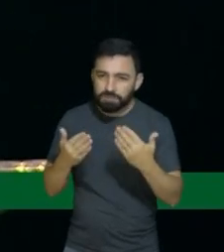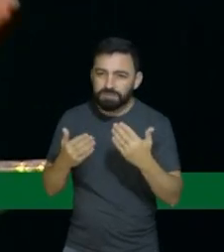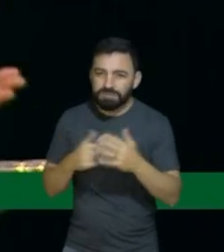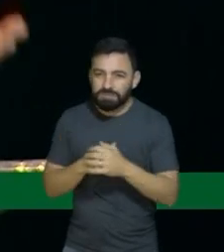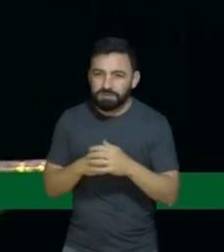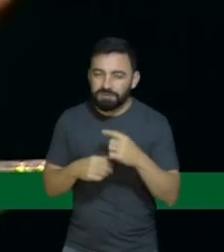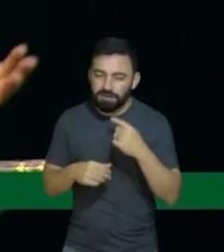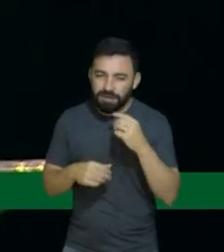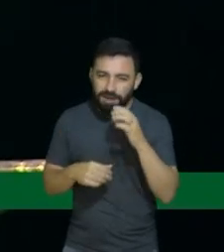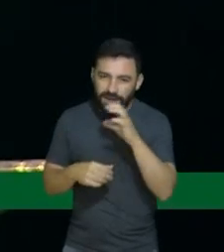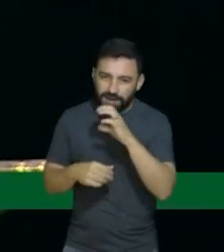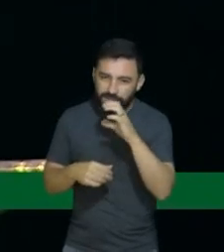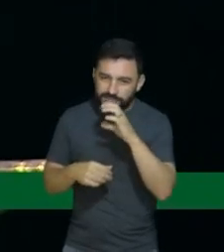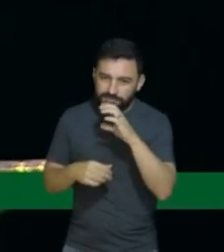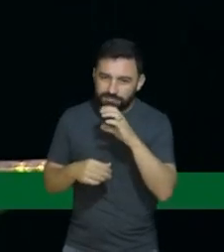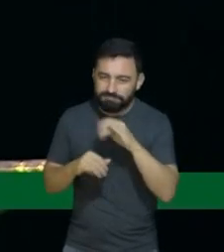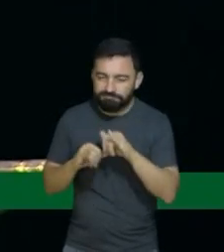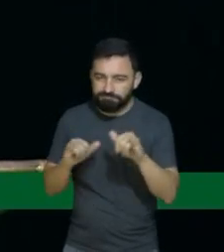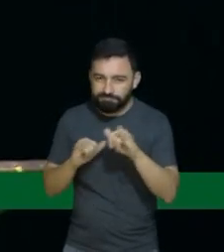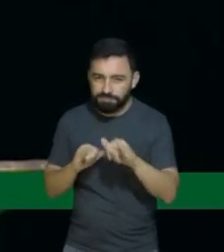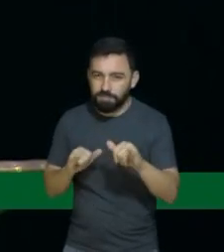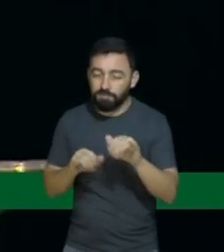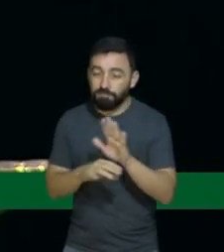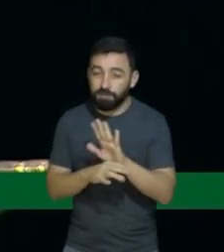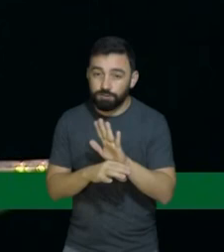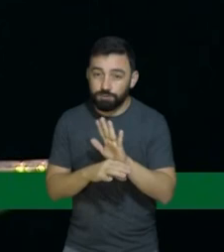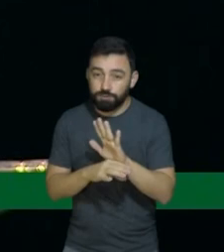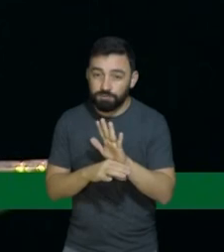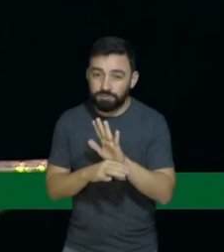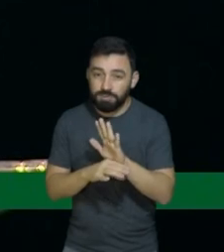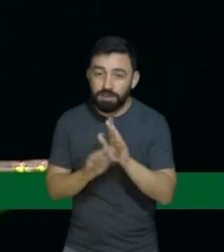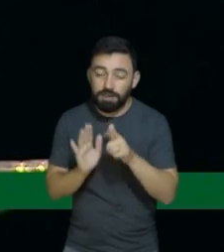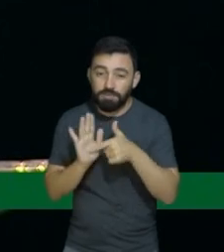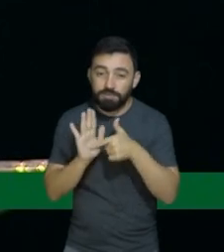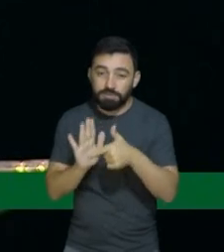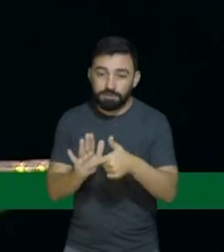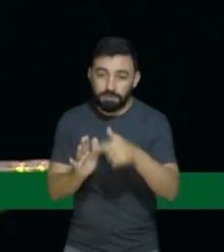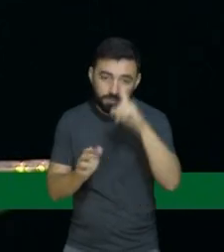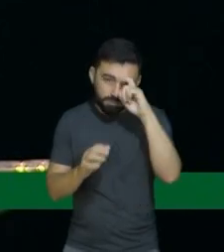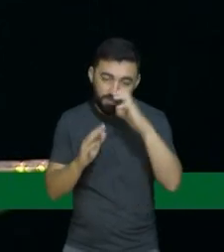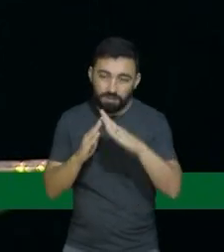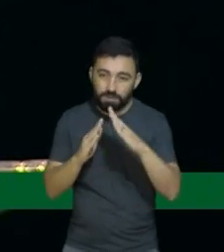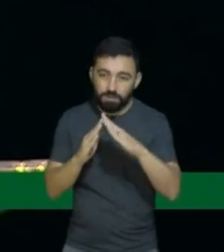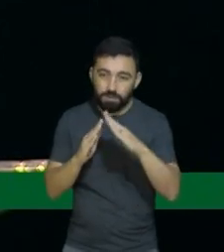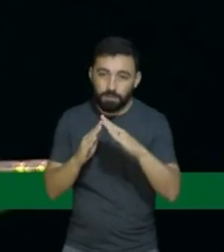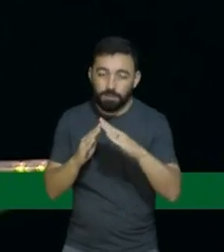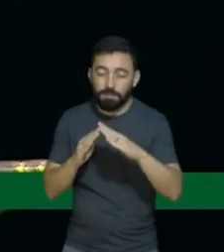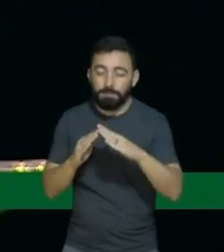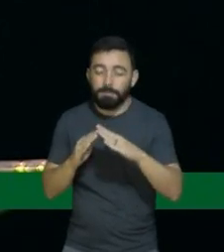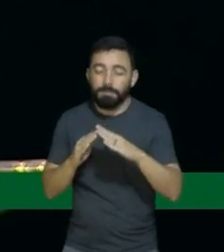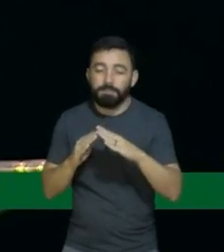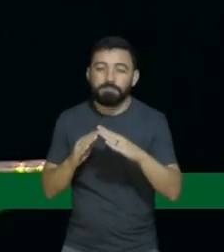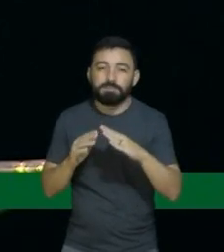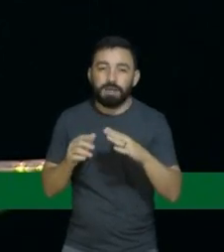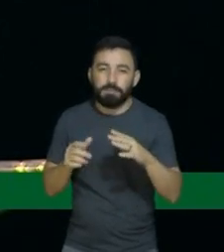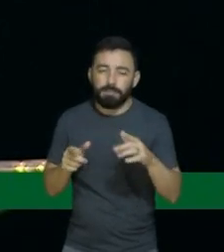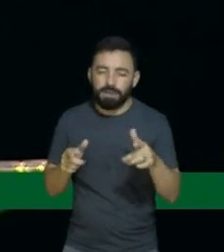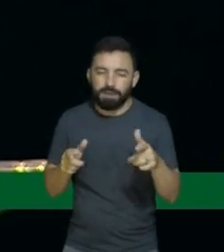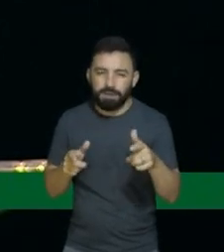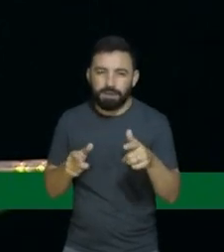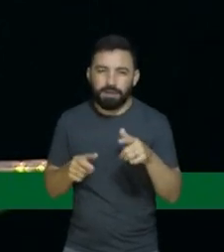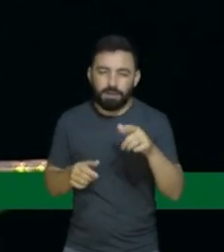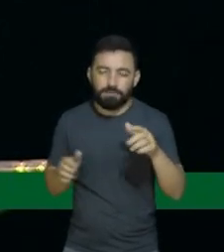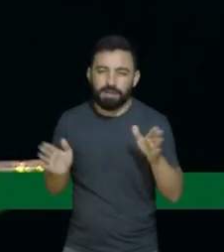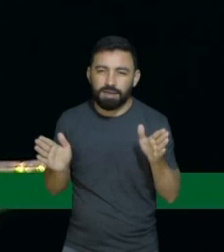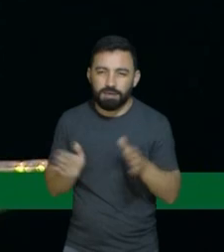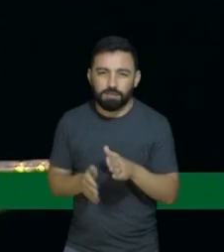breve relato através de um vídeo apresentar o nosso Hospital Pequeno Anjo e colocar uma importante demanda